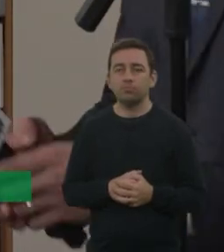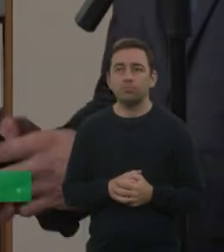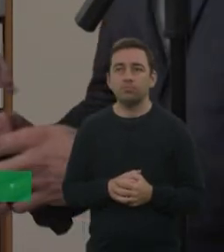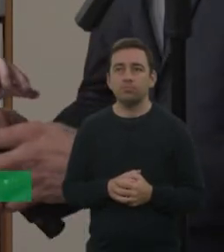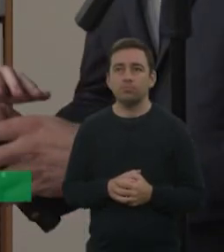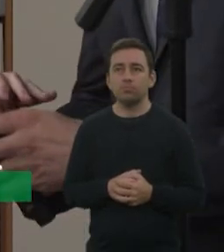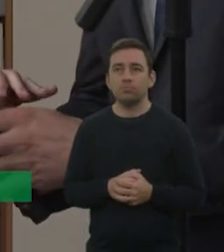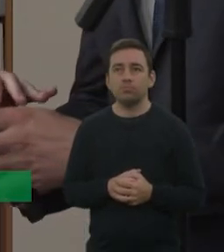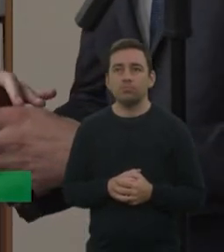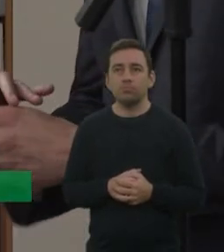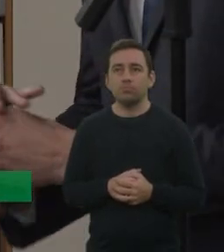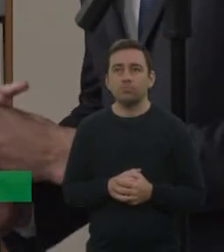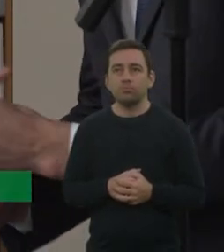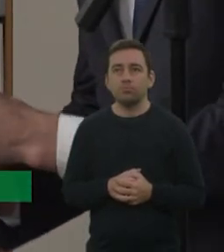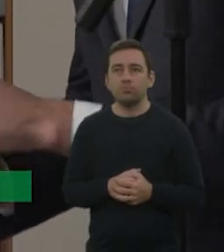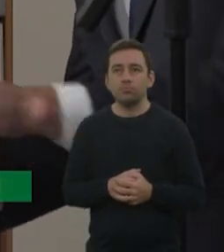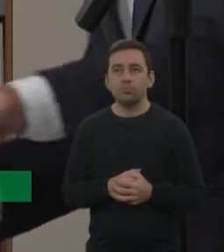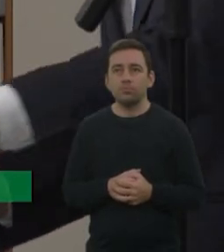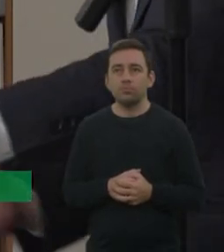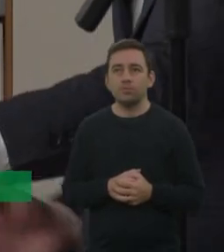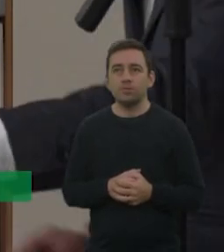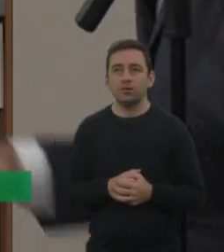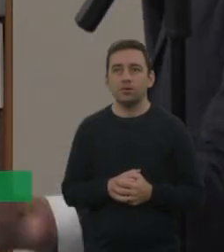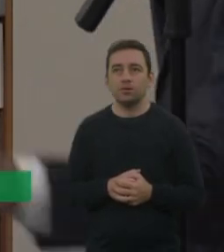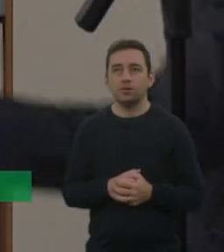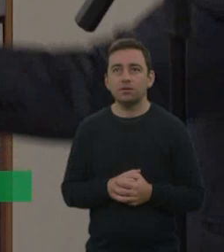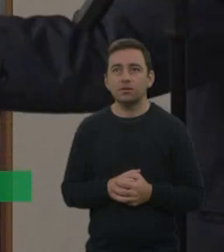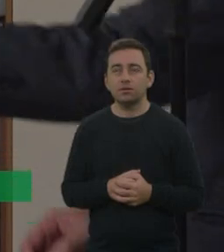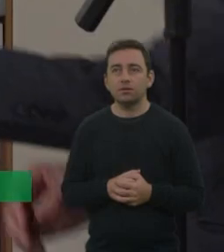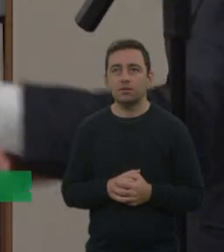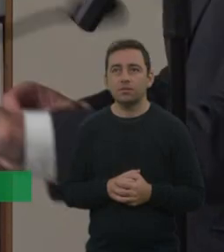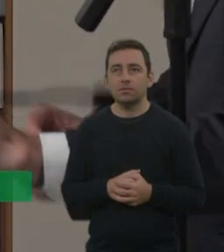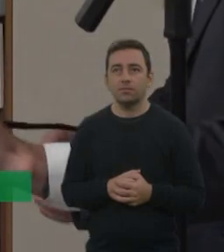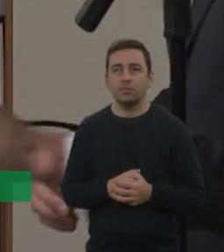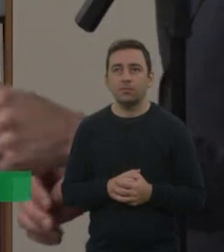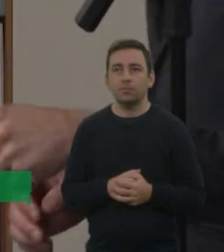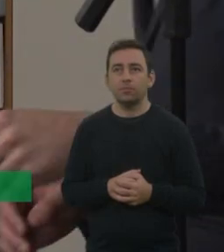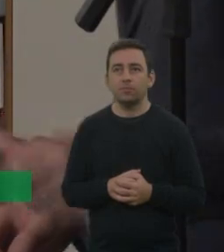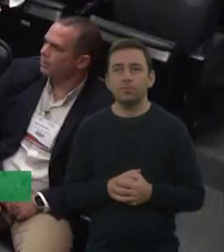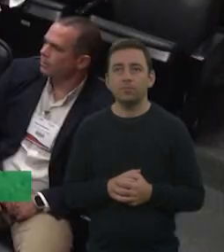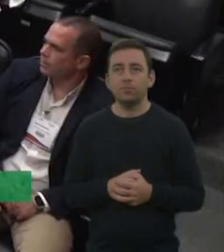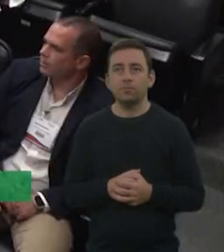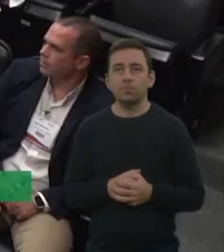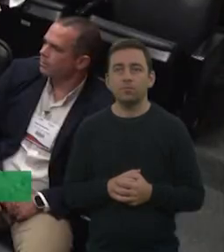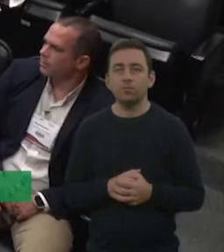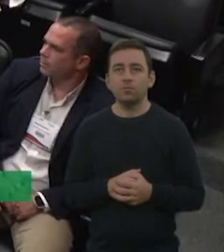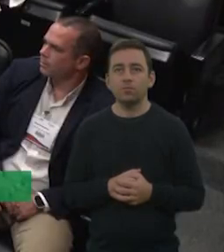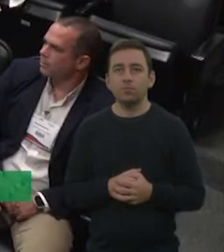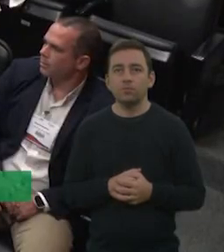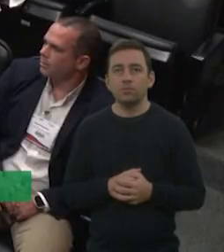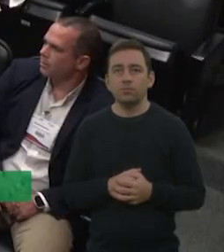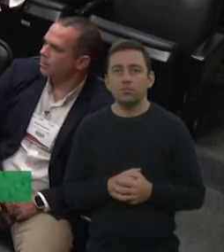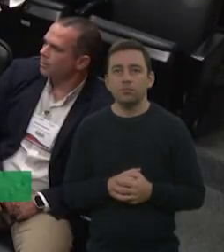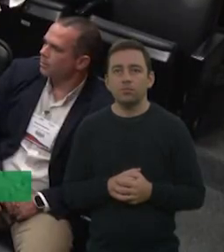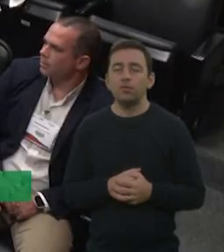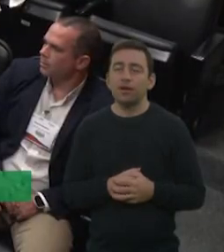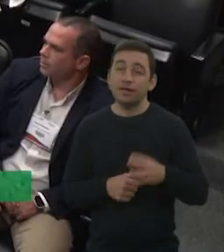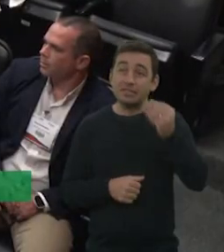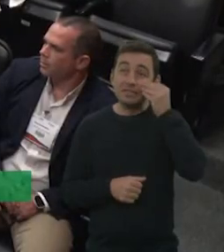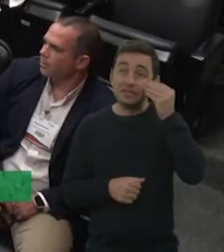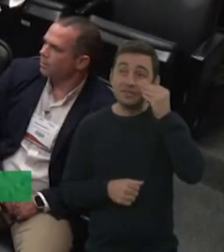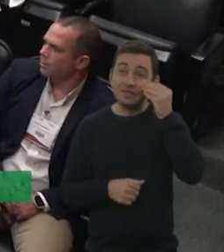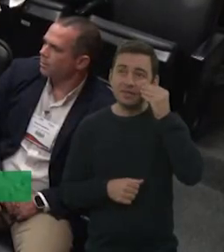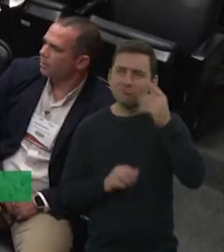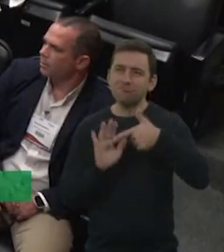mais... Quer desligar esse? Assim. Alô? Tá melhor? Então, tentei colocar de uma forma